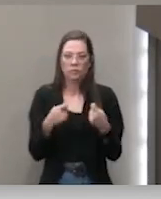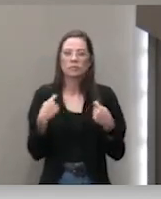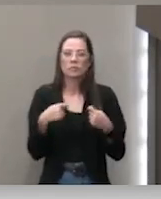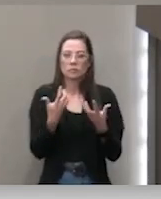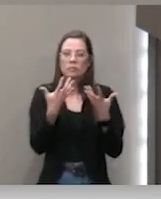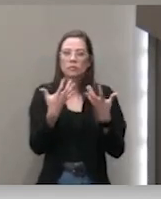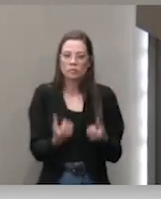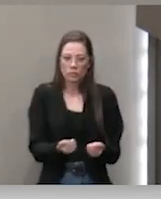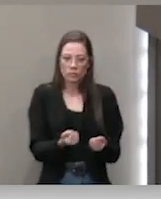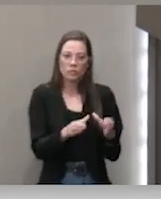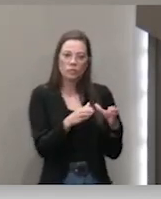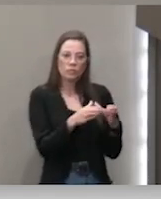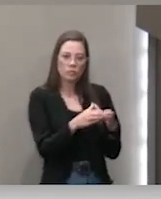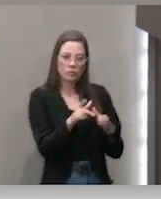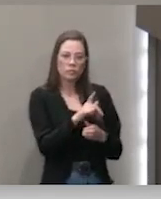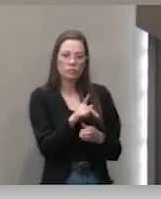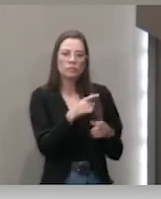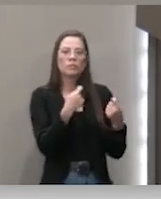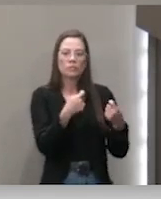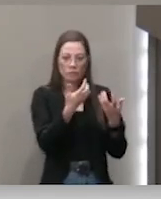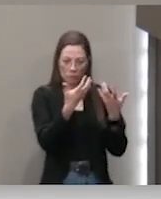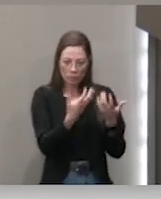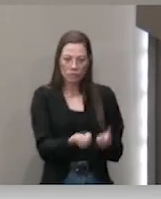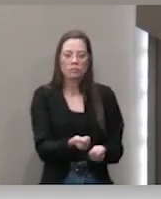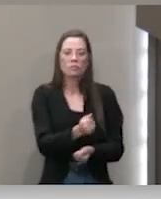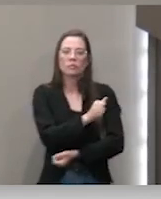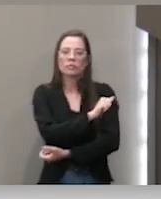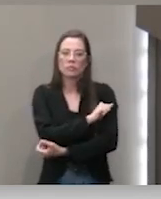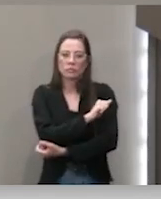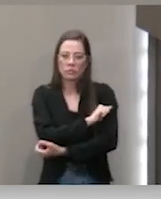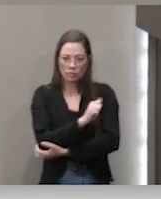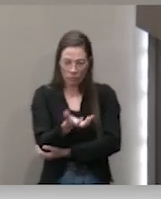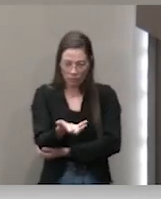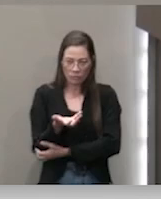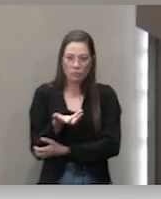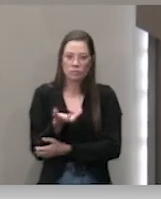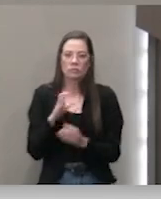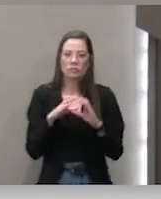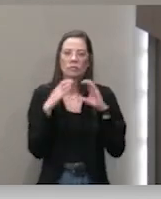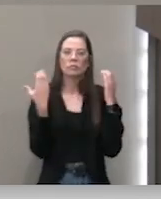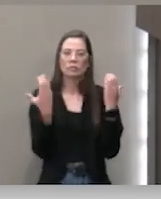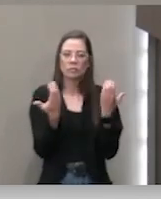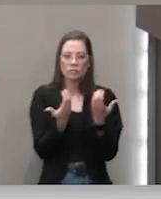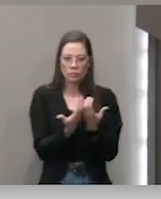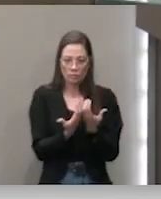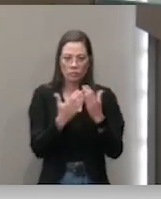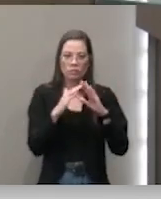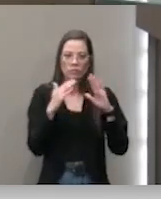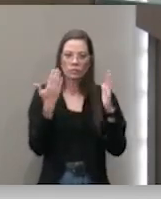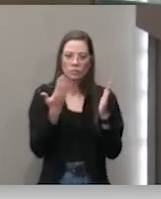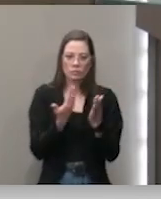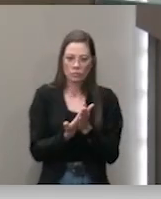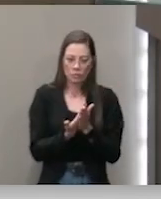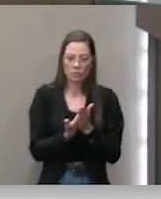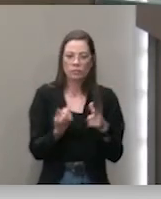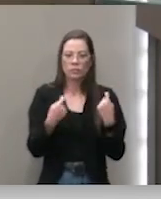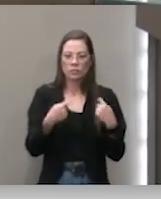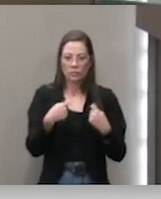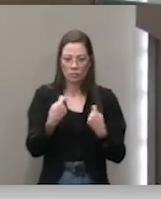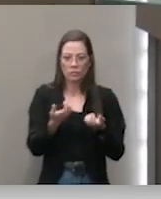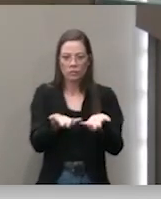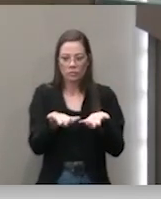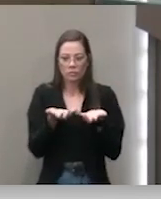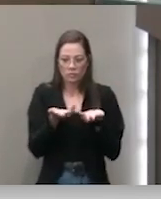o corpo docente tem que querer, os alunos têm que querer, a comunidade escolar tem que